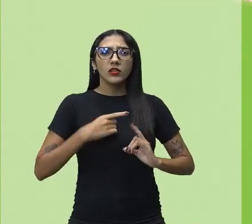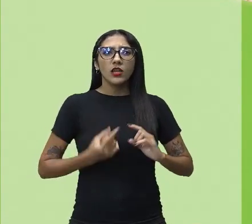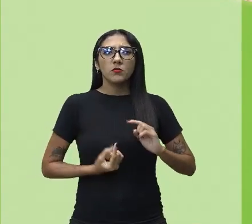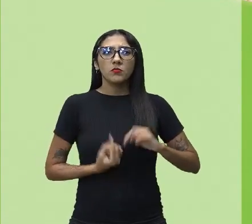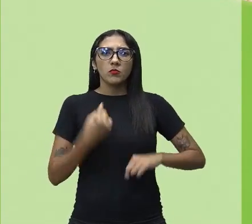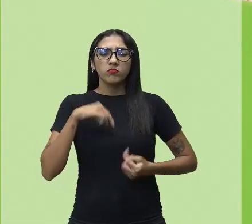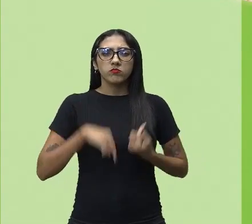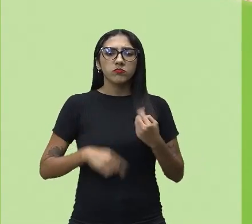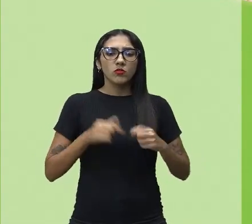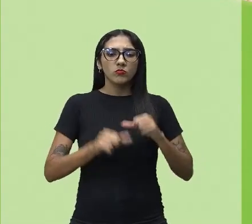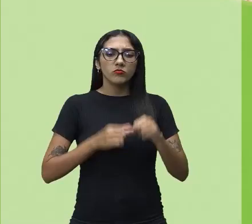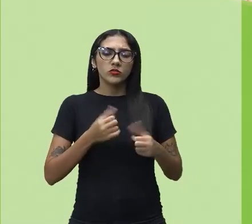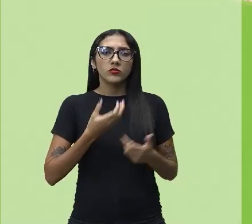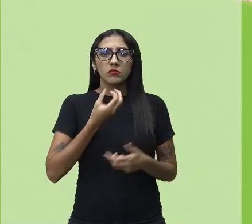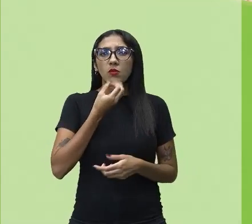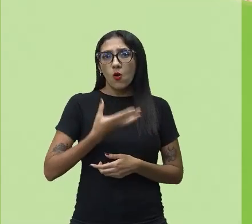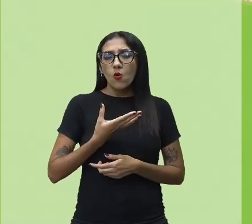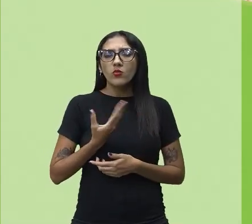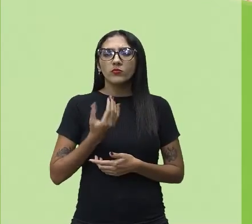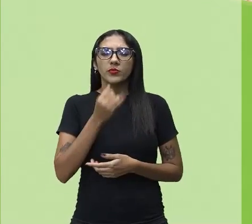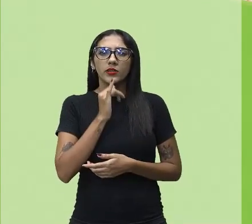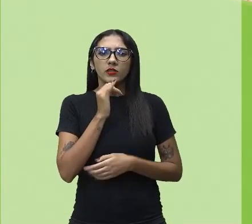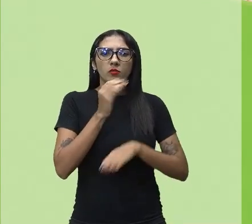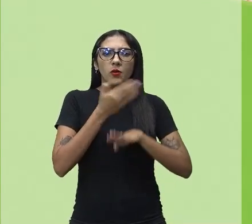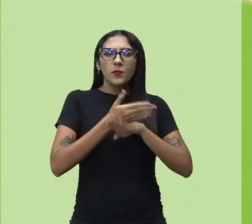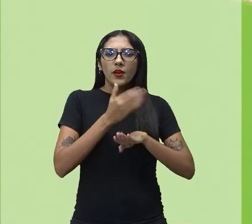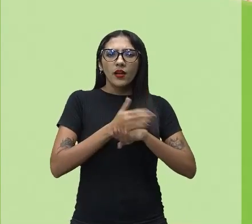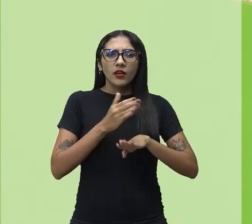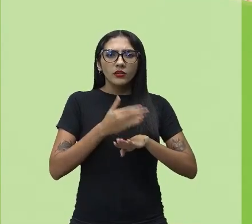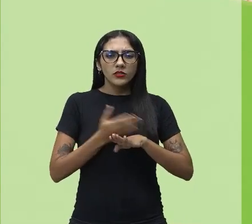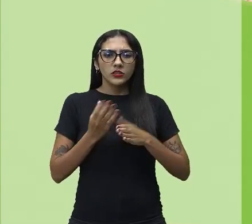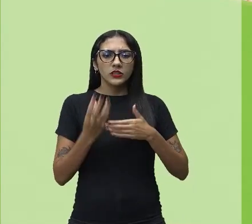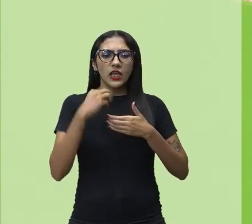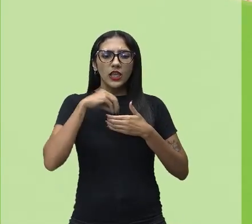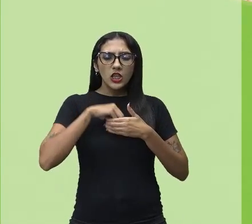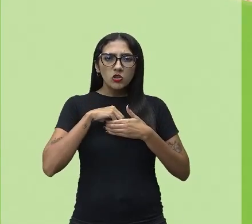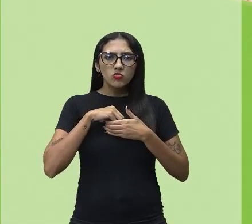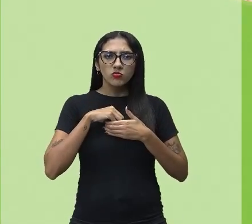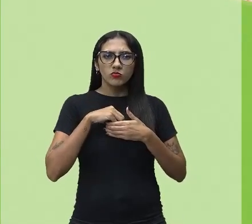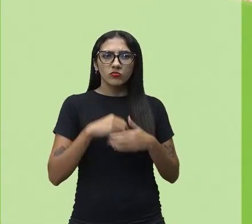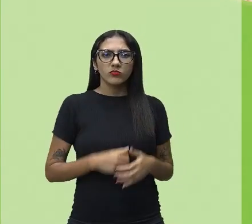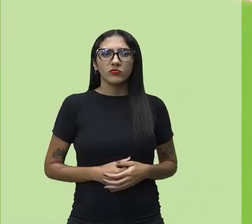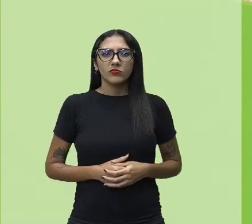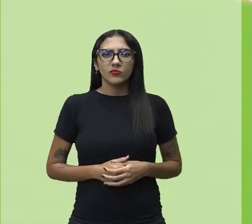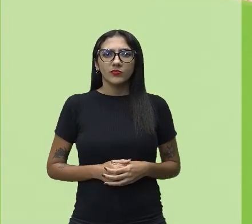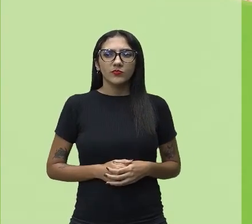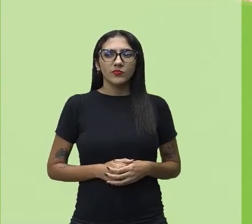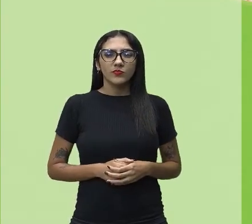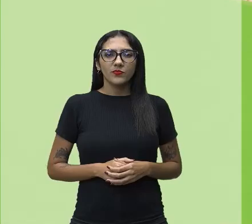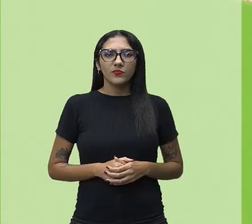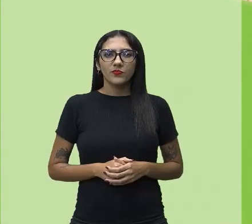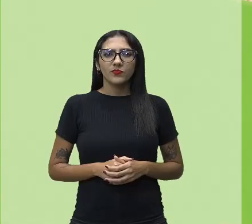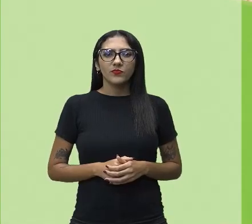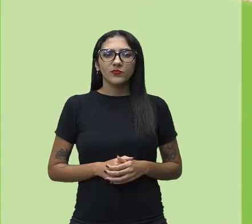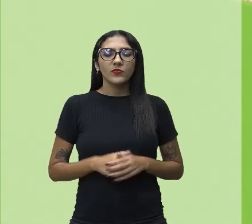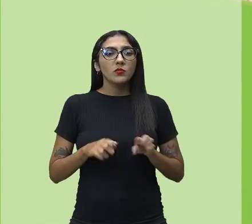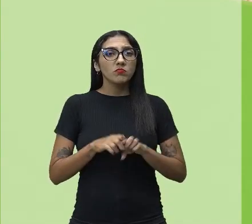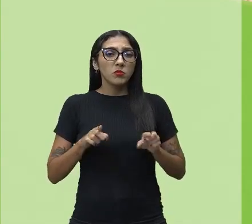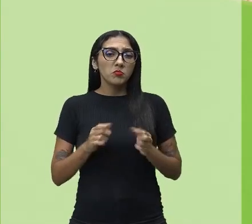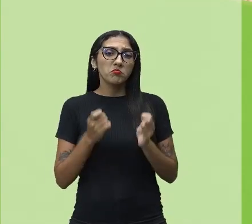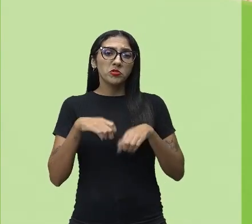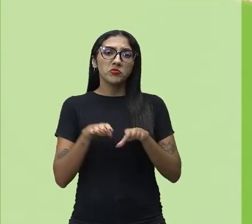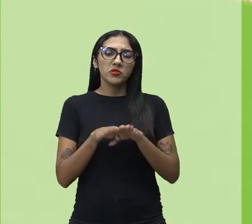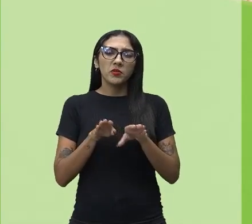ideal para realizar suas atividades, né? Todas as atividades metabólicas do seu corpo. Mas pode acontecer também da pessoa ter